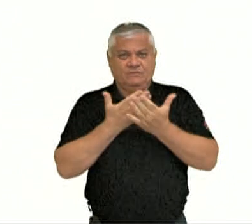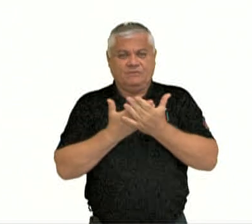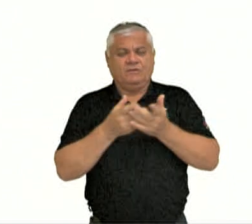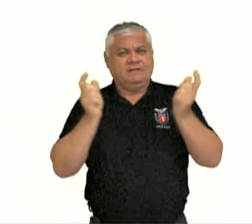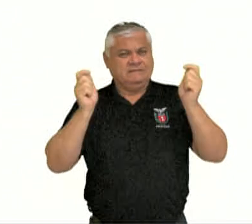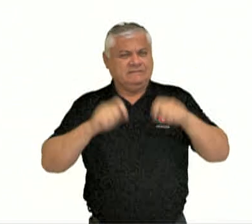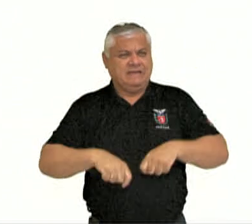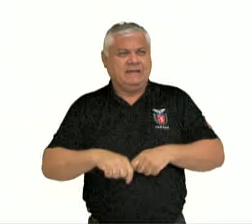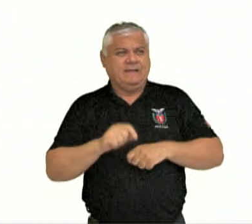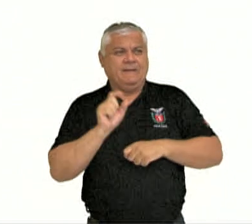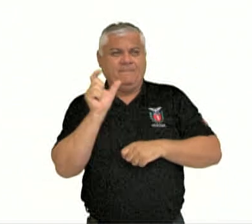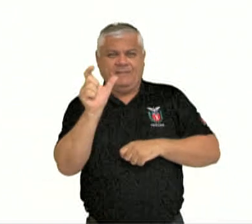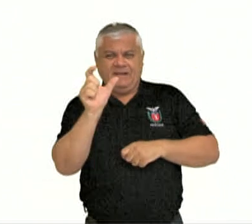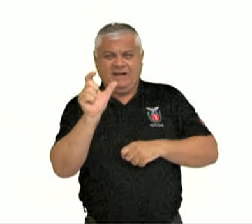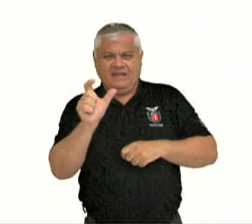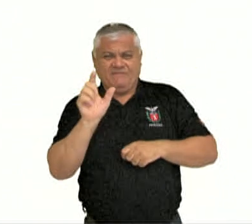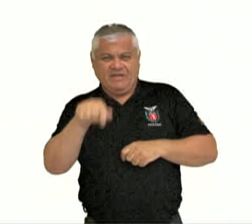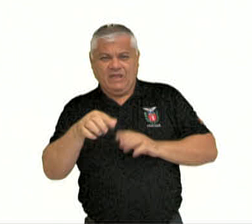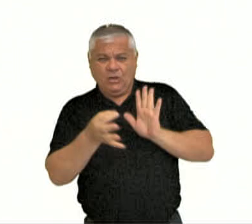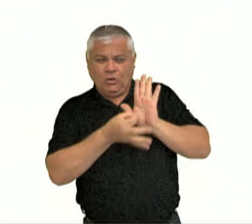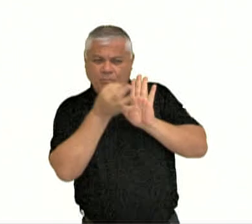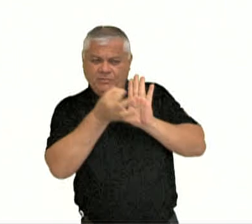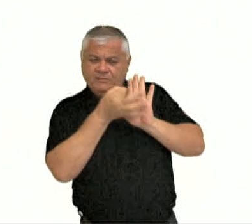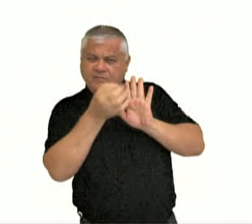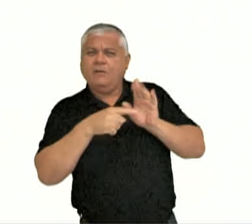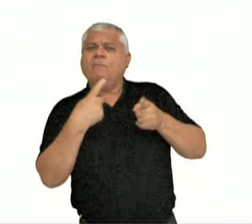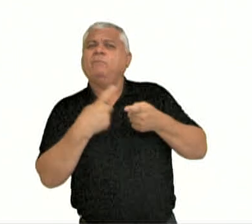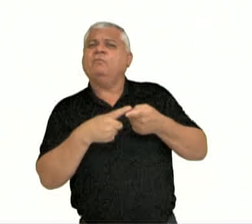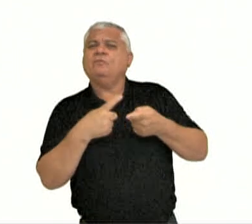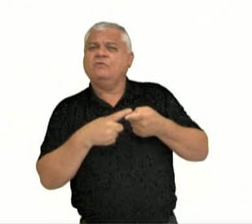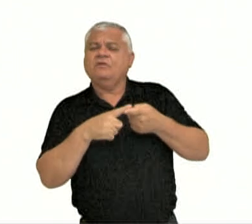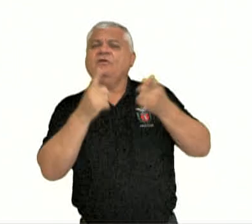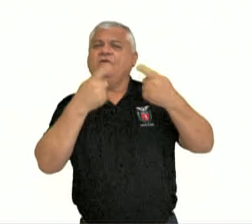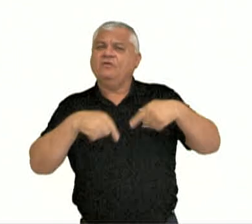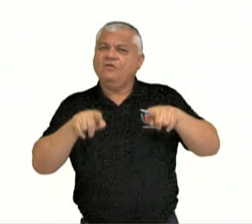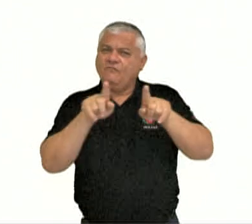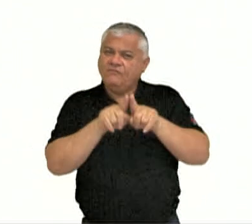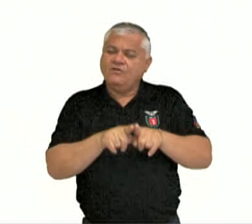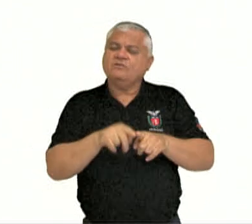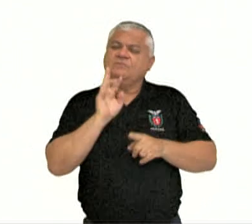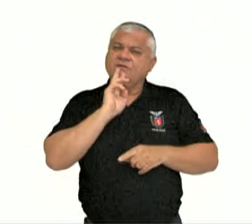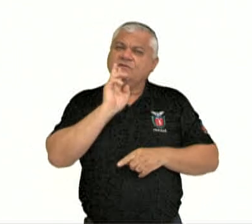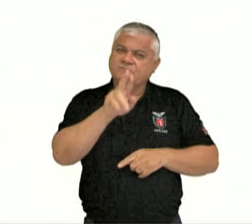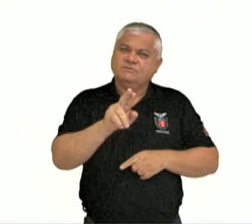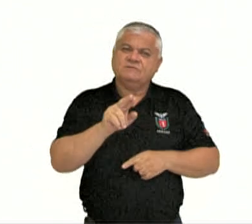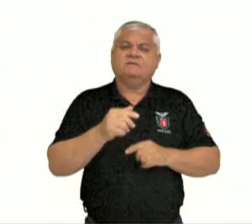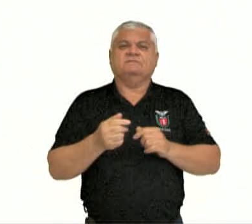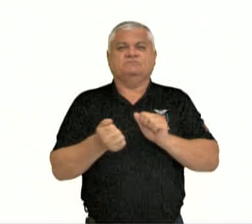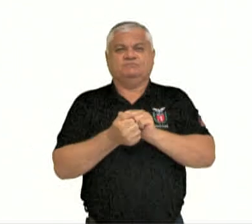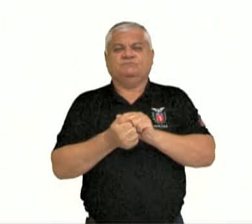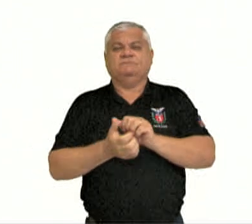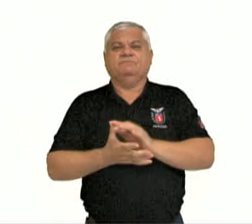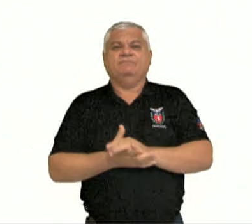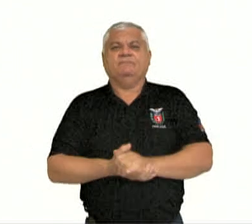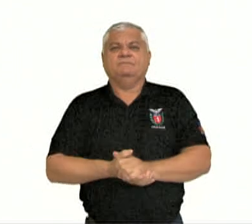que esse trecho é uma opinião? Por quê? Eu volto já já comentando as questões com você.